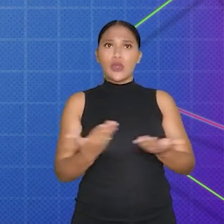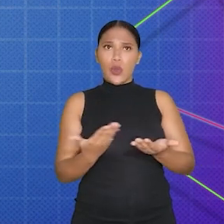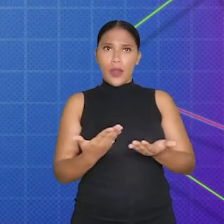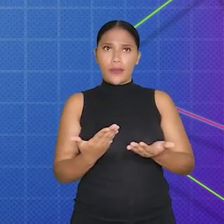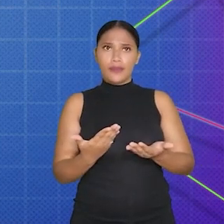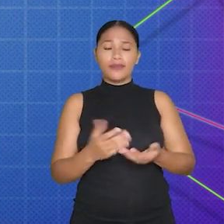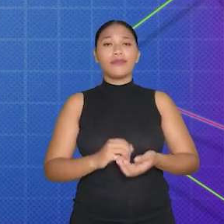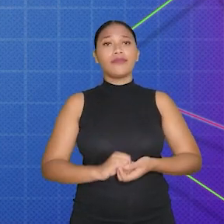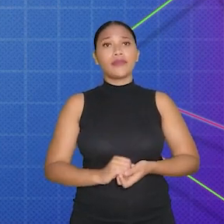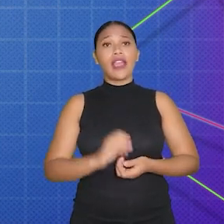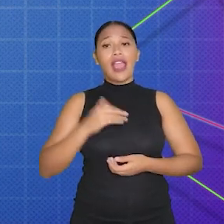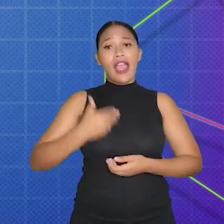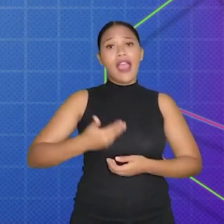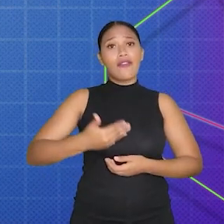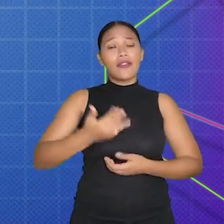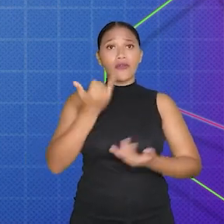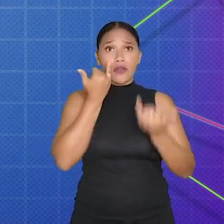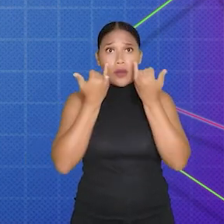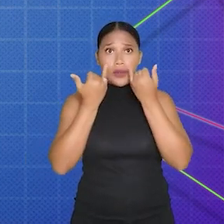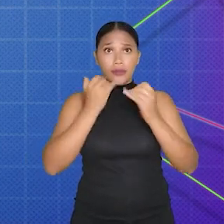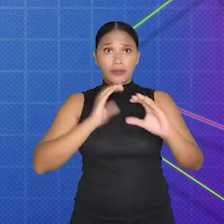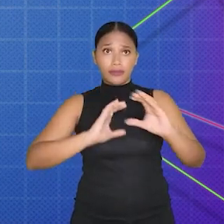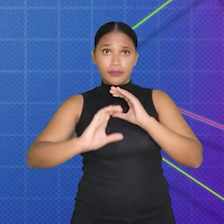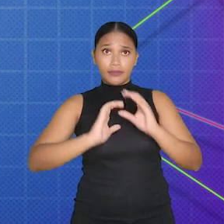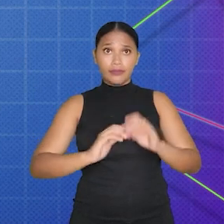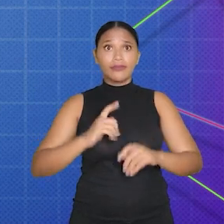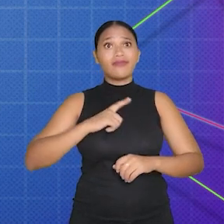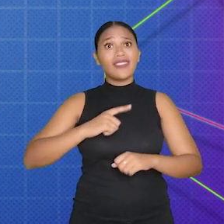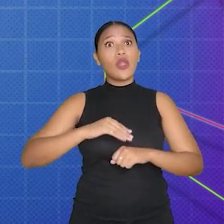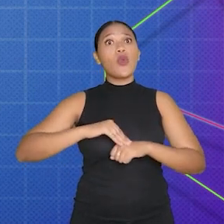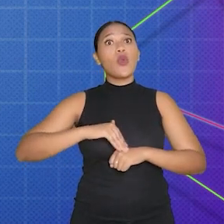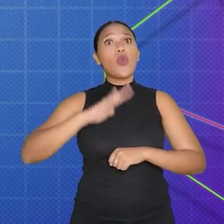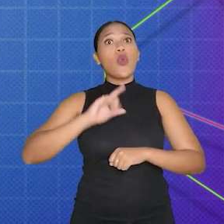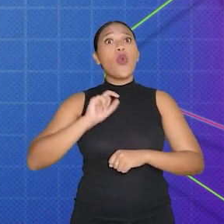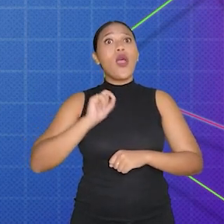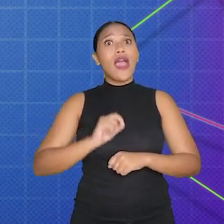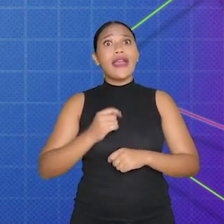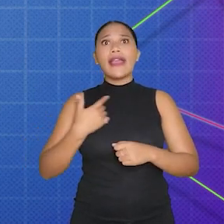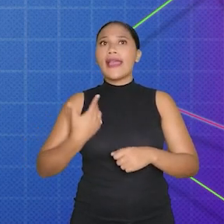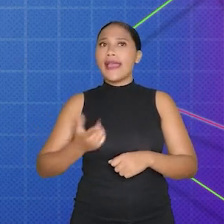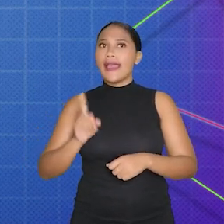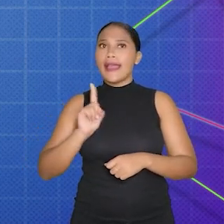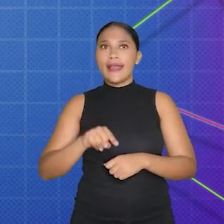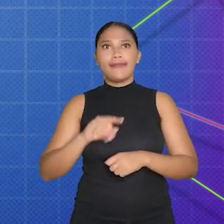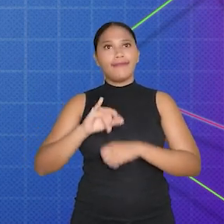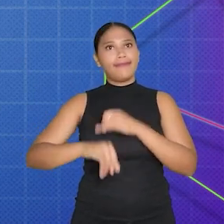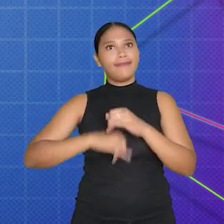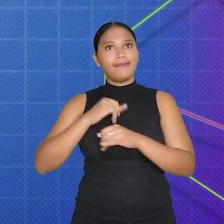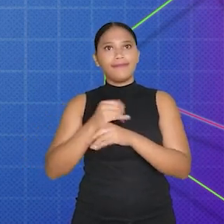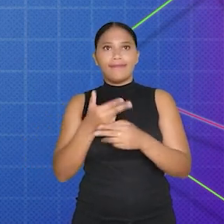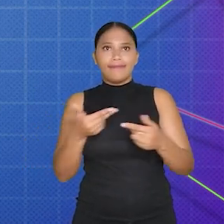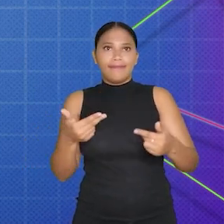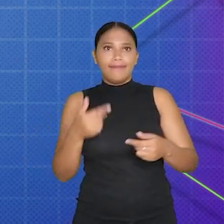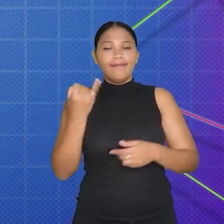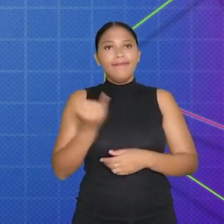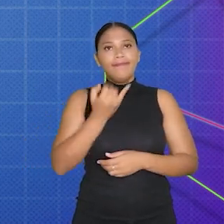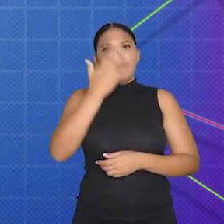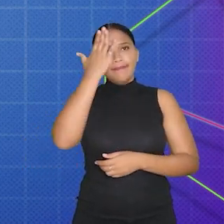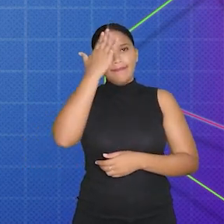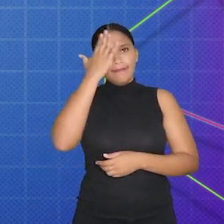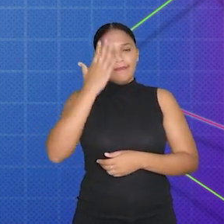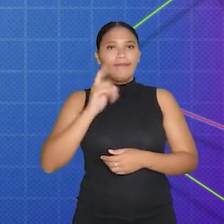na sociedade atual. Cada vez mais, a informação e a comunicação são acessadas por meio digital, o que